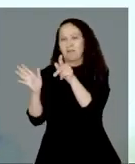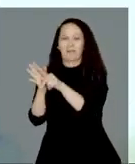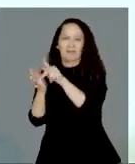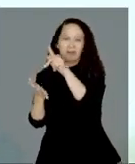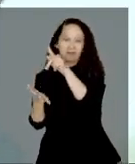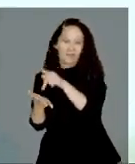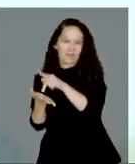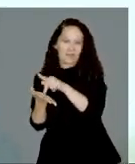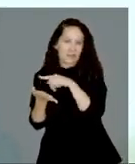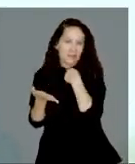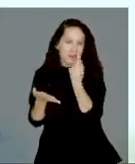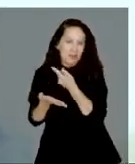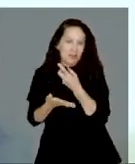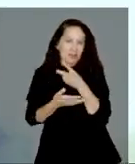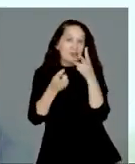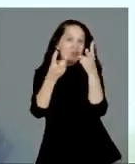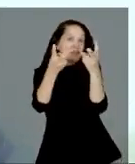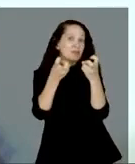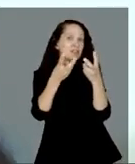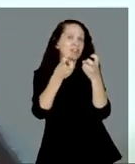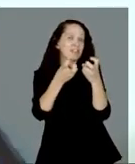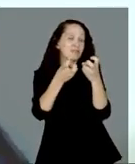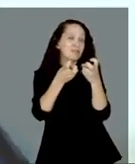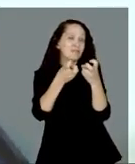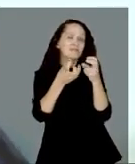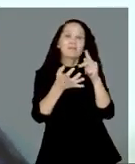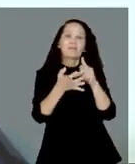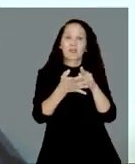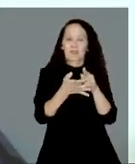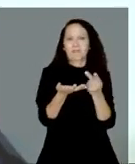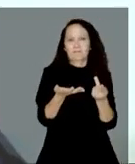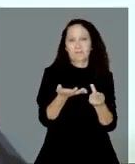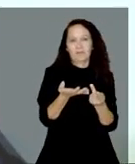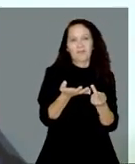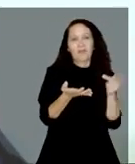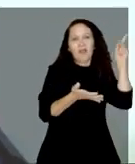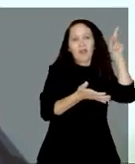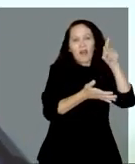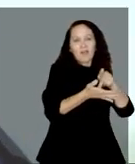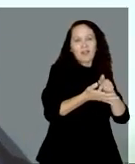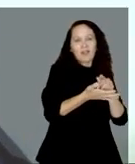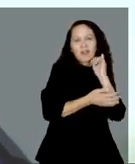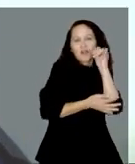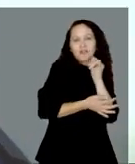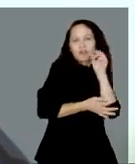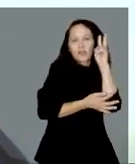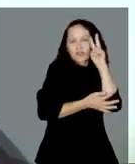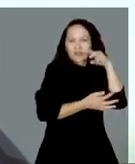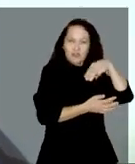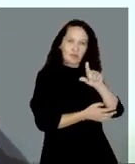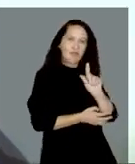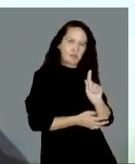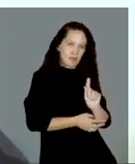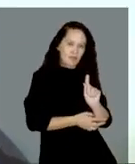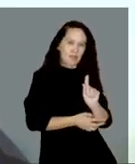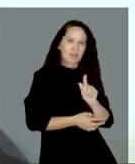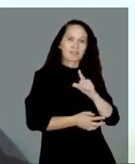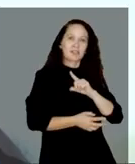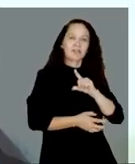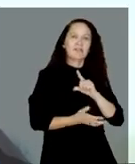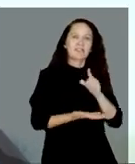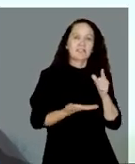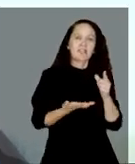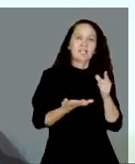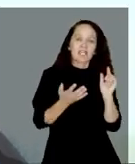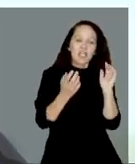povo brasileiro, que era Marighella. Marighella é, não tenho nenhuma dúvida, posso falar com o filho,